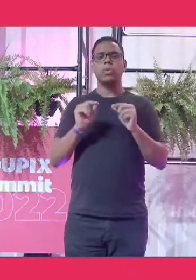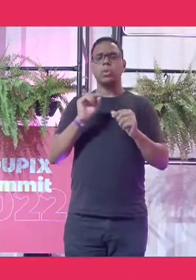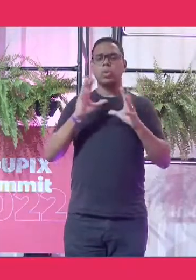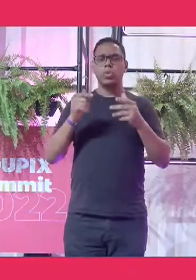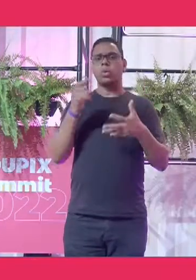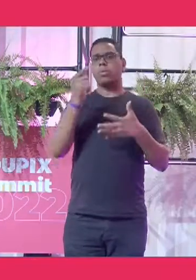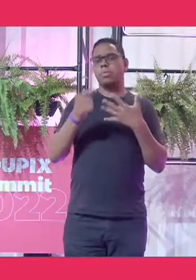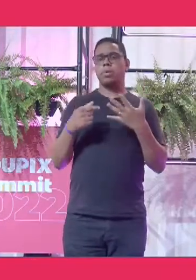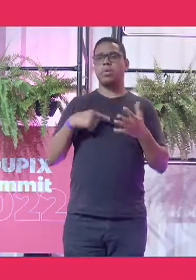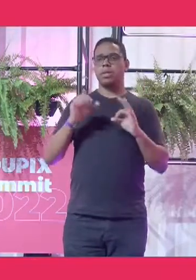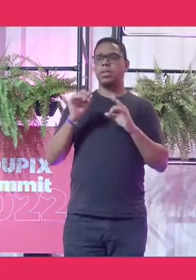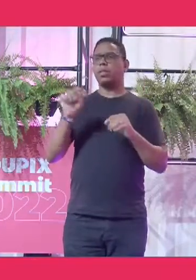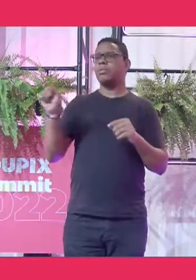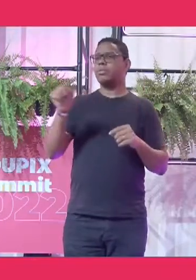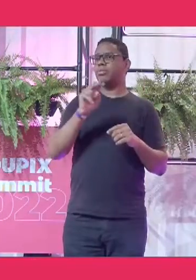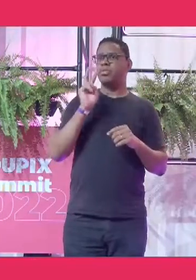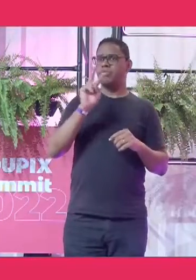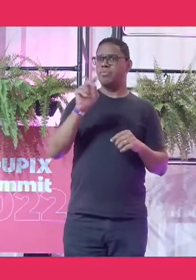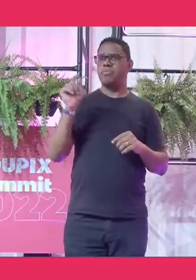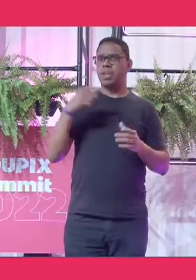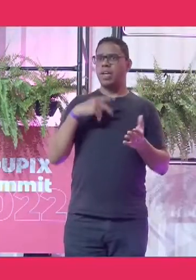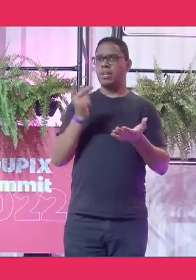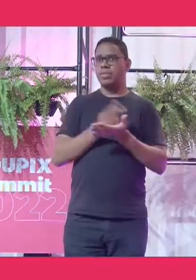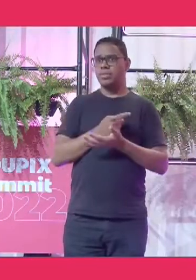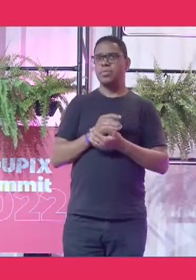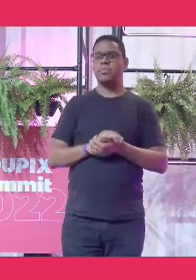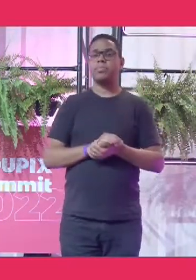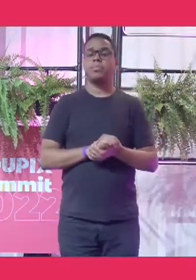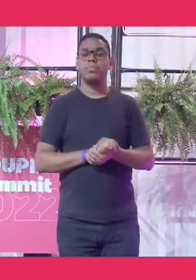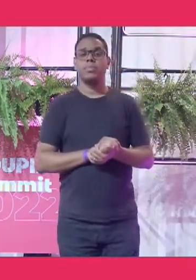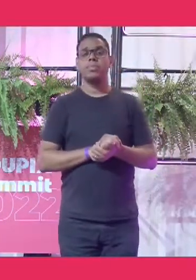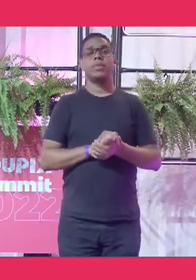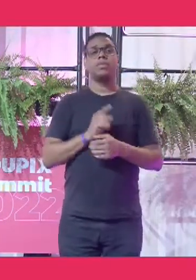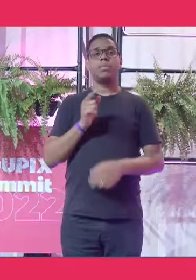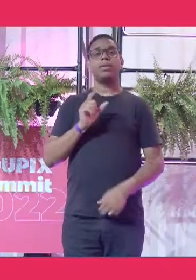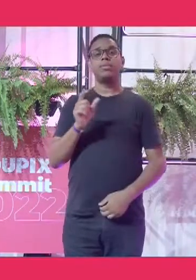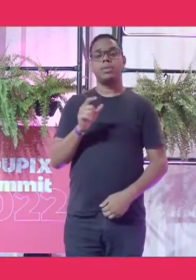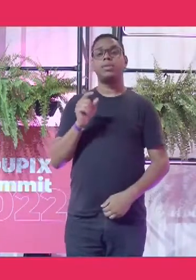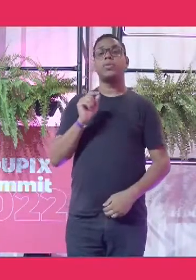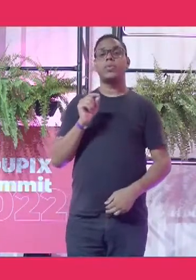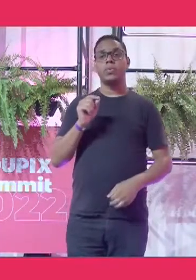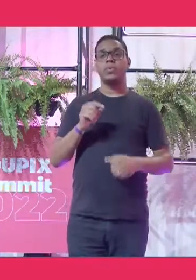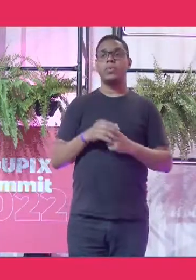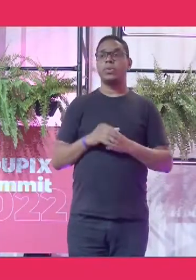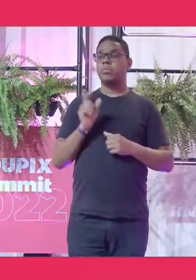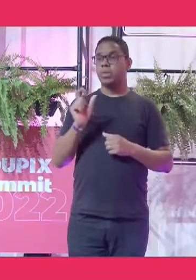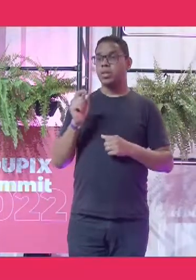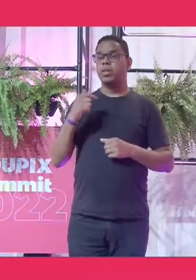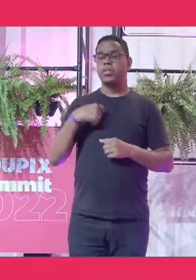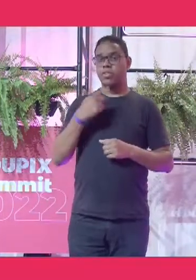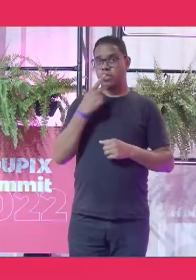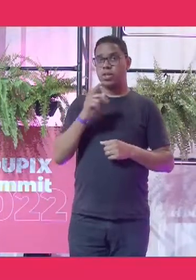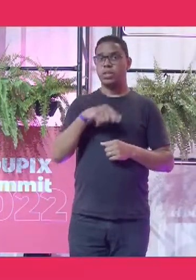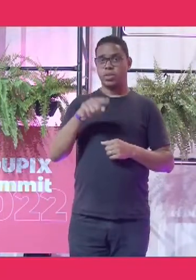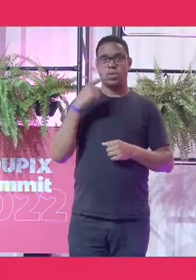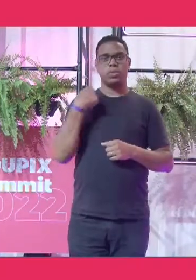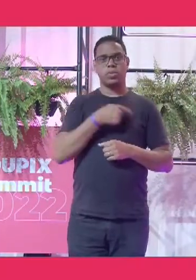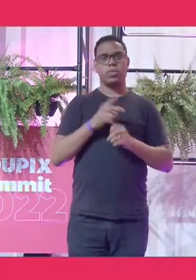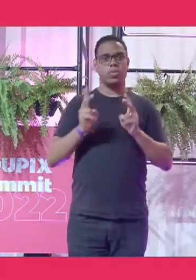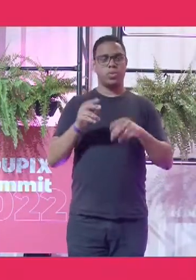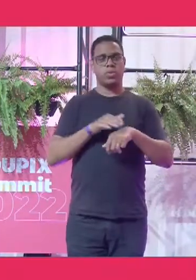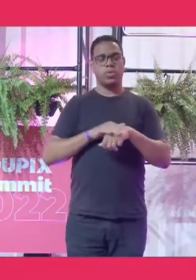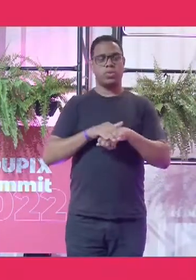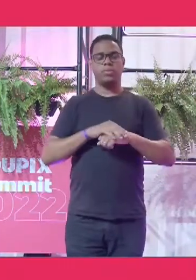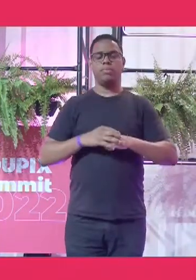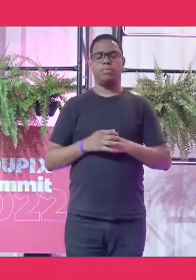uma situação, que eu tenho certeza que um monte de gente aqui vive... Mas vocês não usaram a palavra que eu vou usar agora para a gente continuar conversando